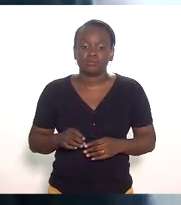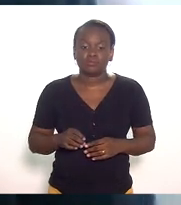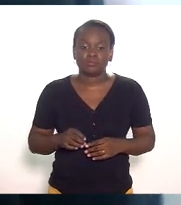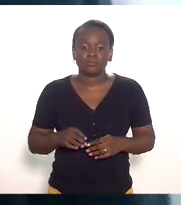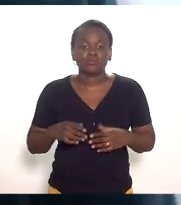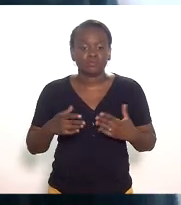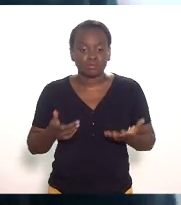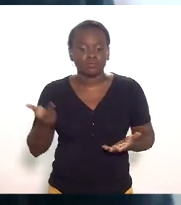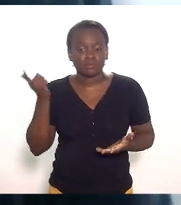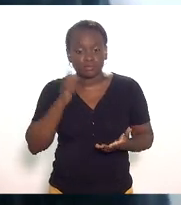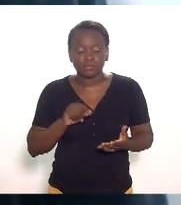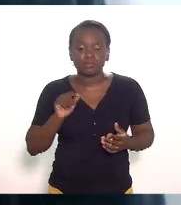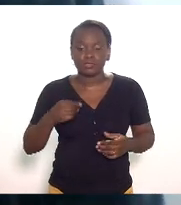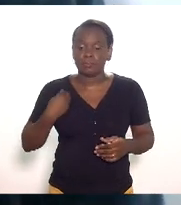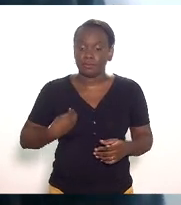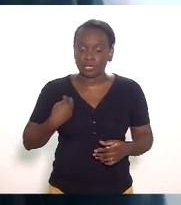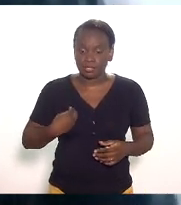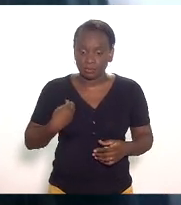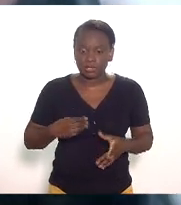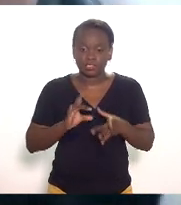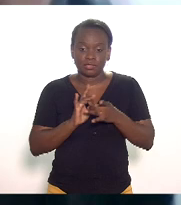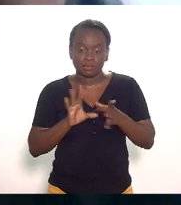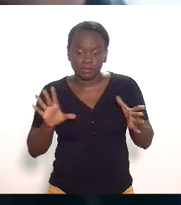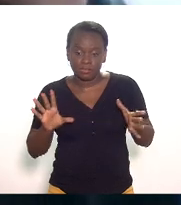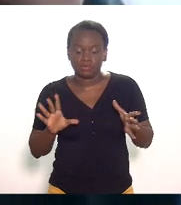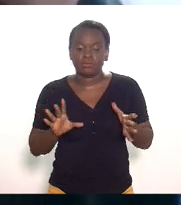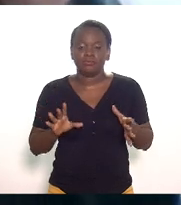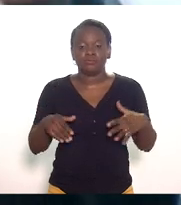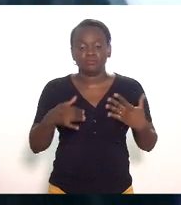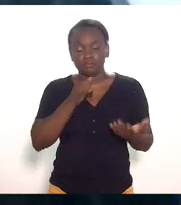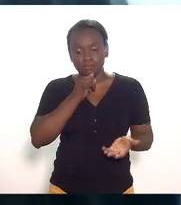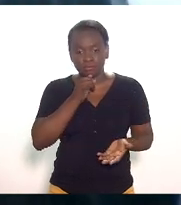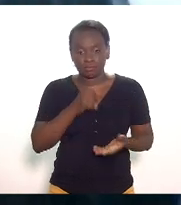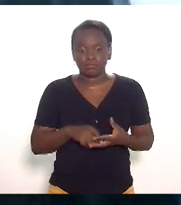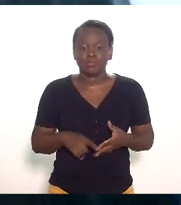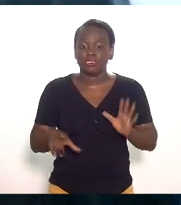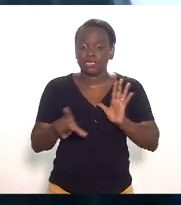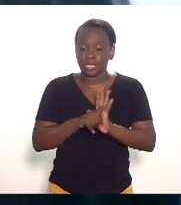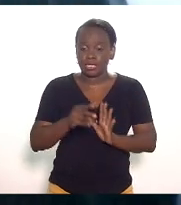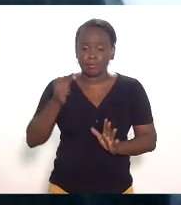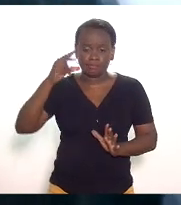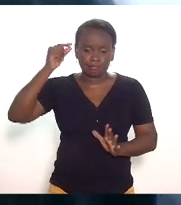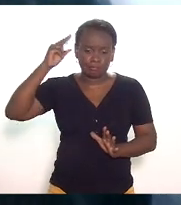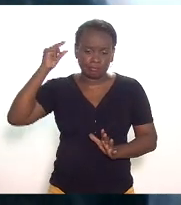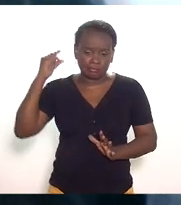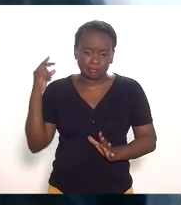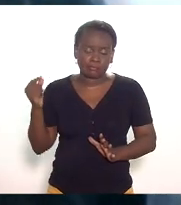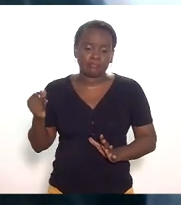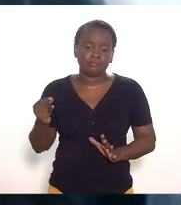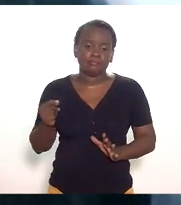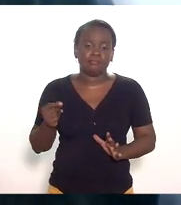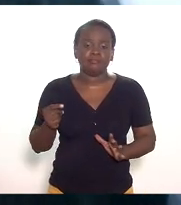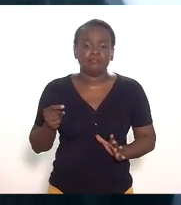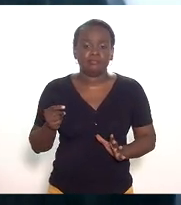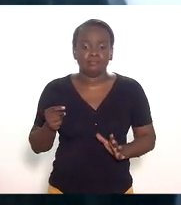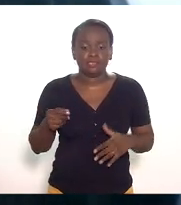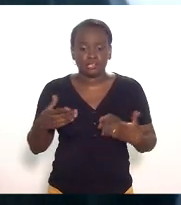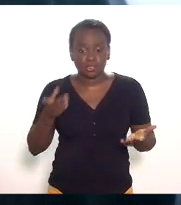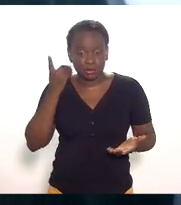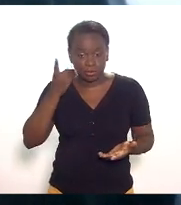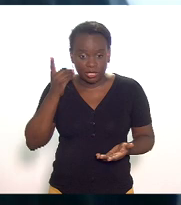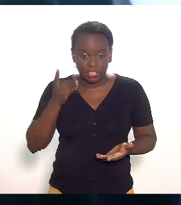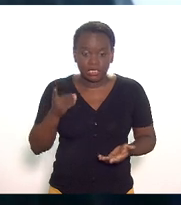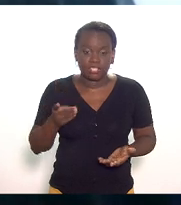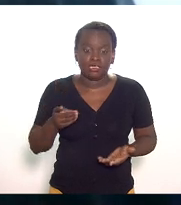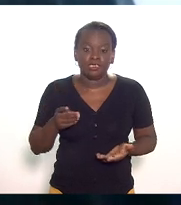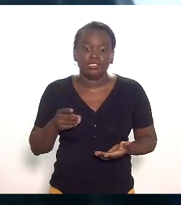que garantem a participação e a liberdade. Por exemplo, uma lei antiga da então deputada Rose